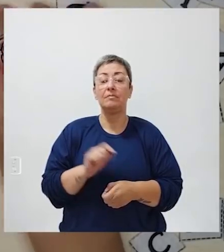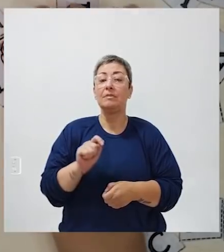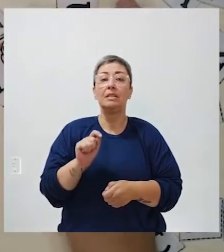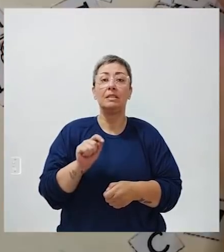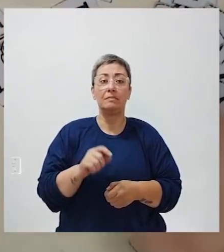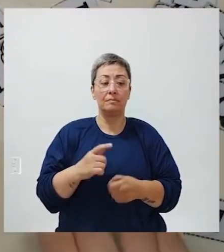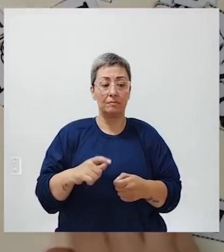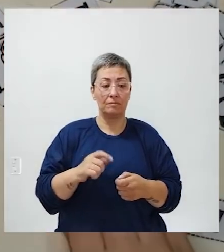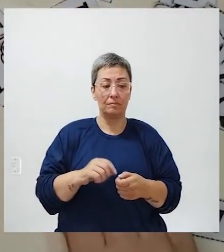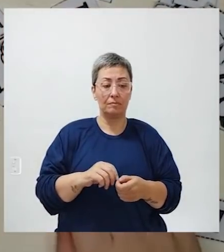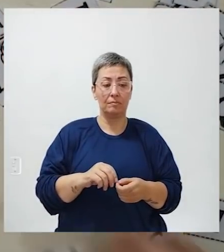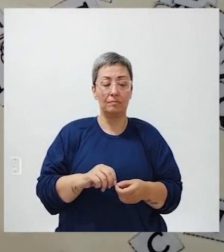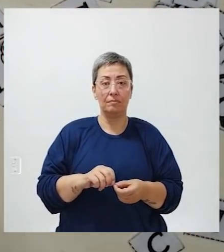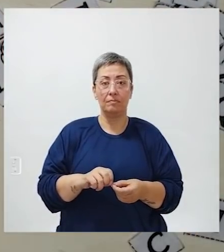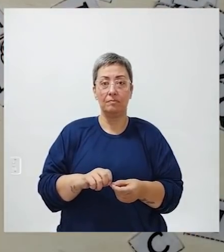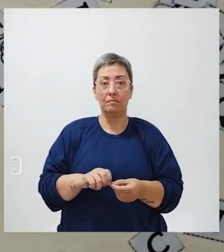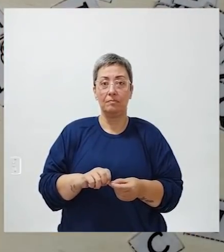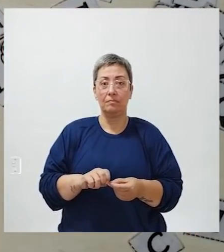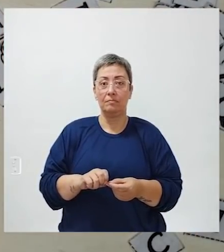Cadê?